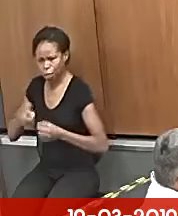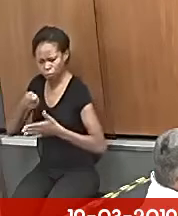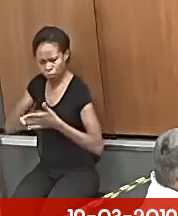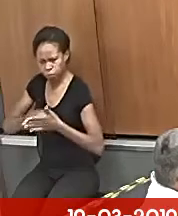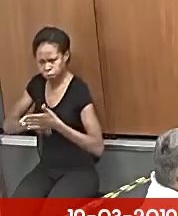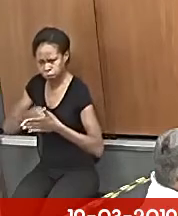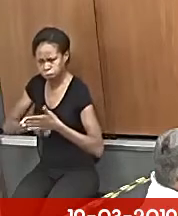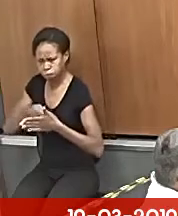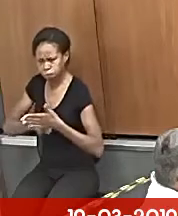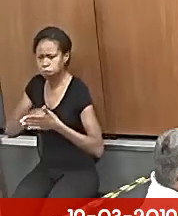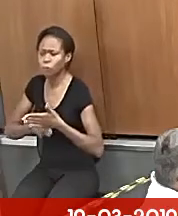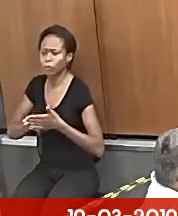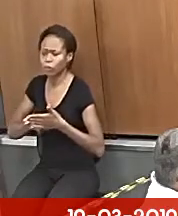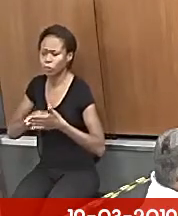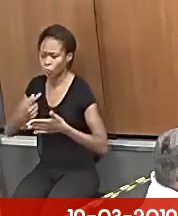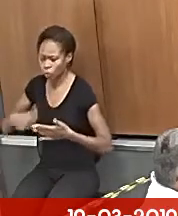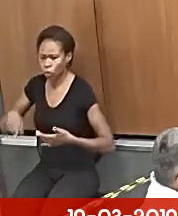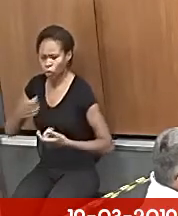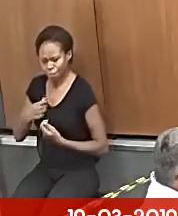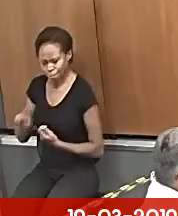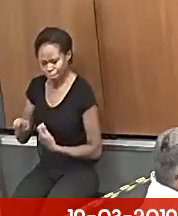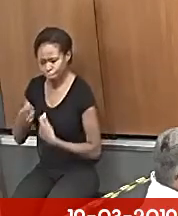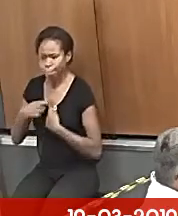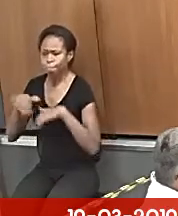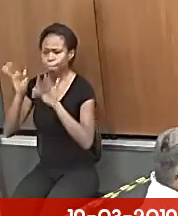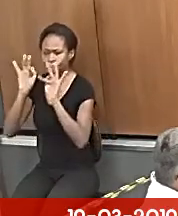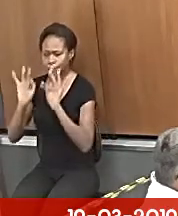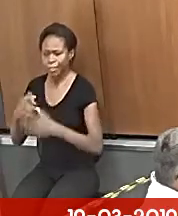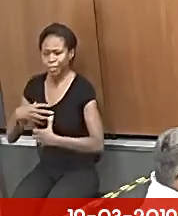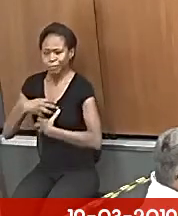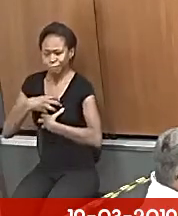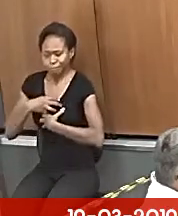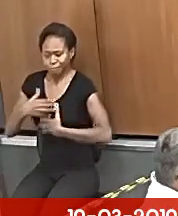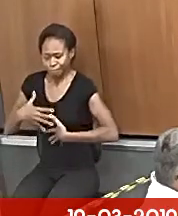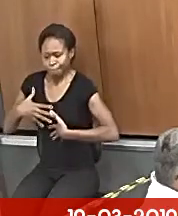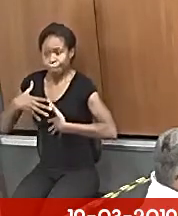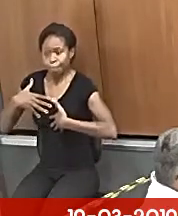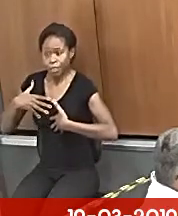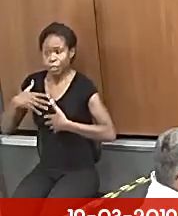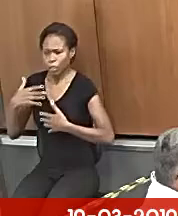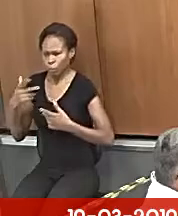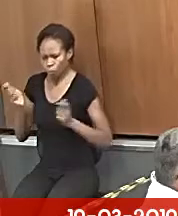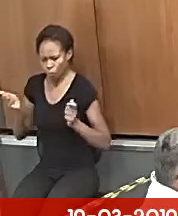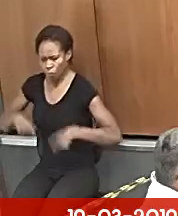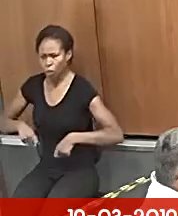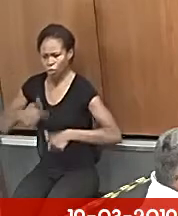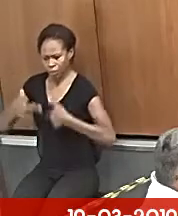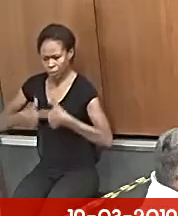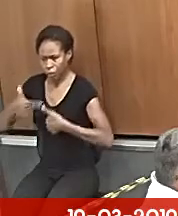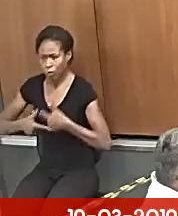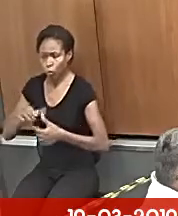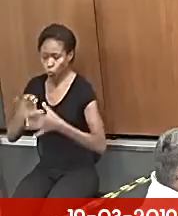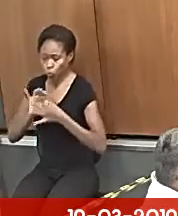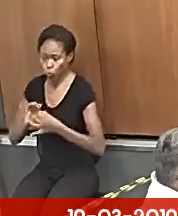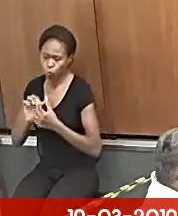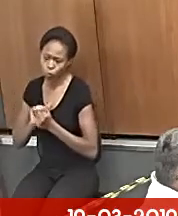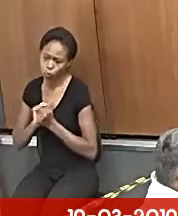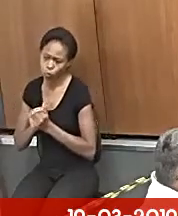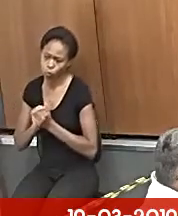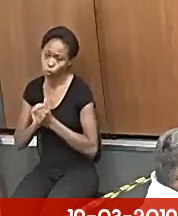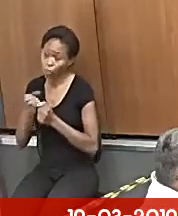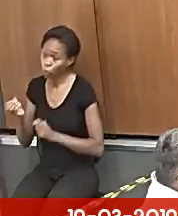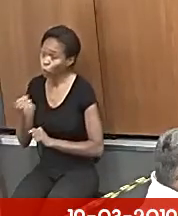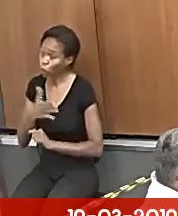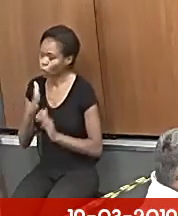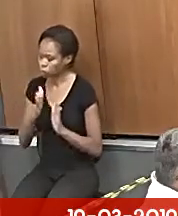inspira mesmo acho que felicidade de todos nós podemos construir juntos essa nova etapa da comissão de